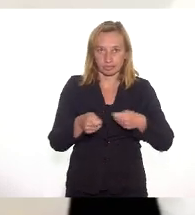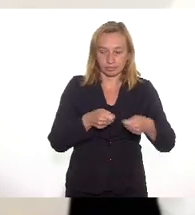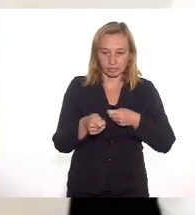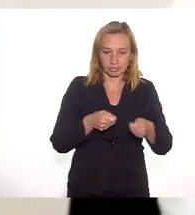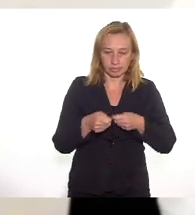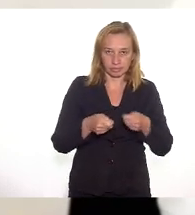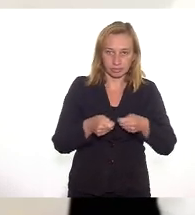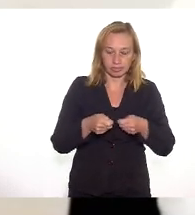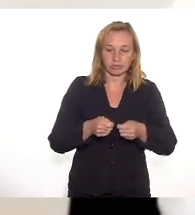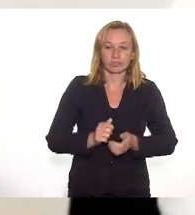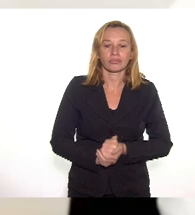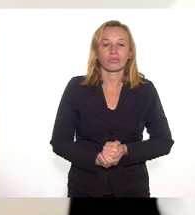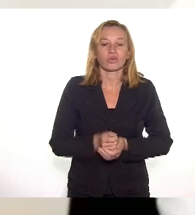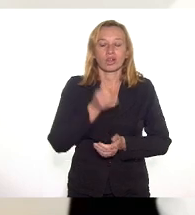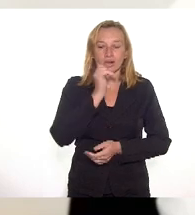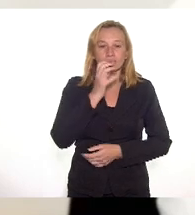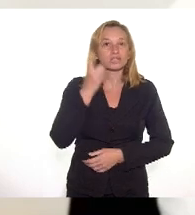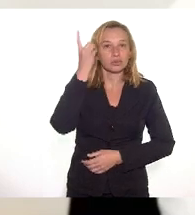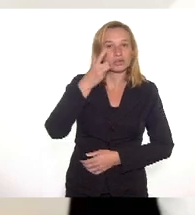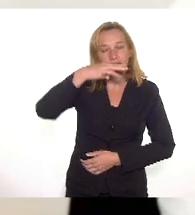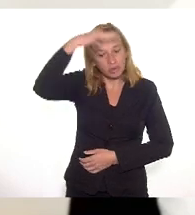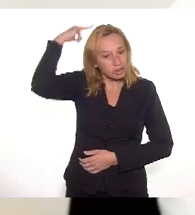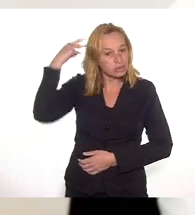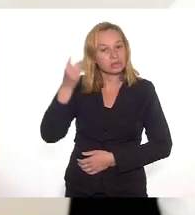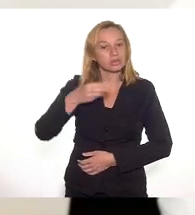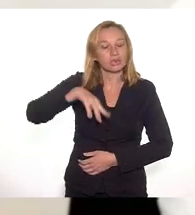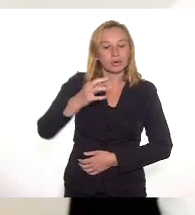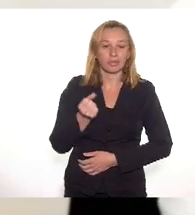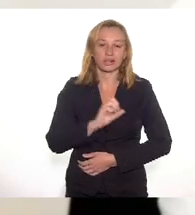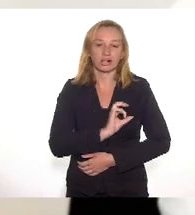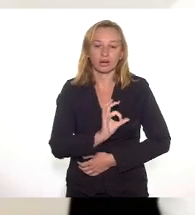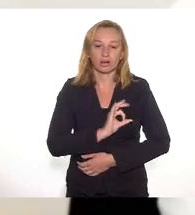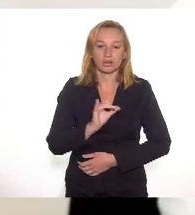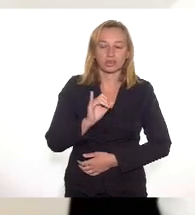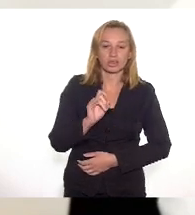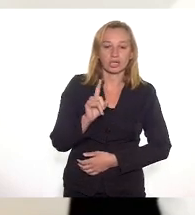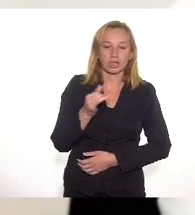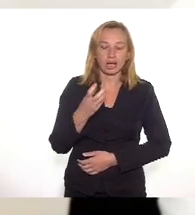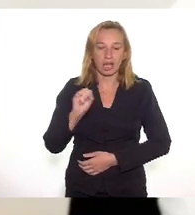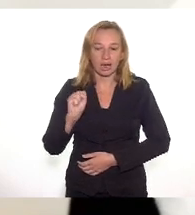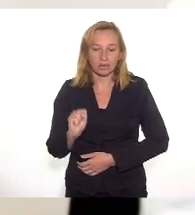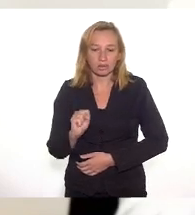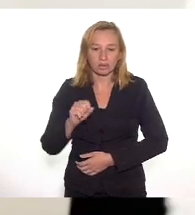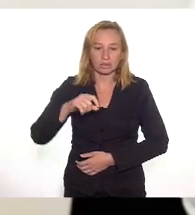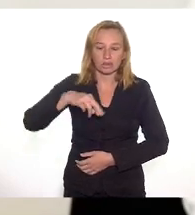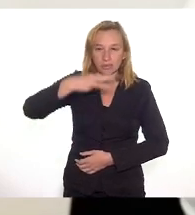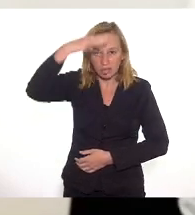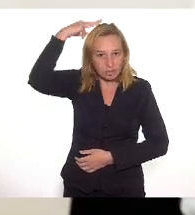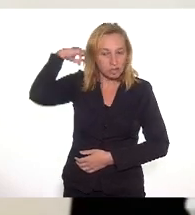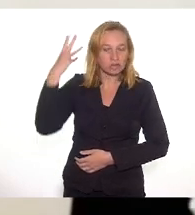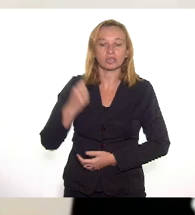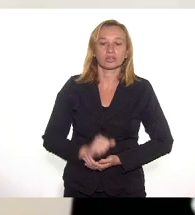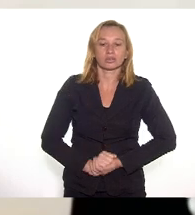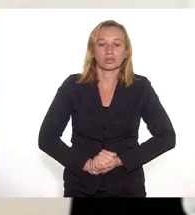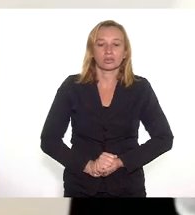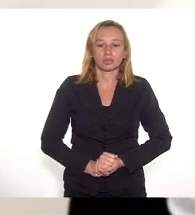controle favorável. Relatores, deputado Márcio Pacheco, Marta Rocha, Sérgio Fernandes, Carlos Macedo e Márcio Pacheco.